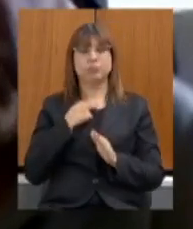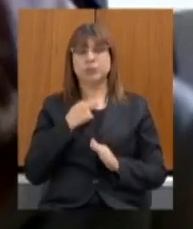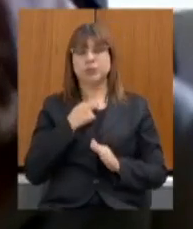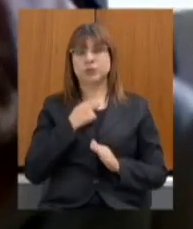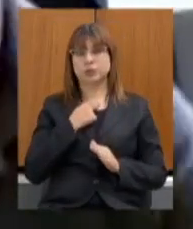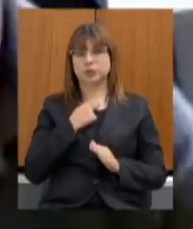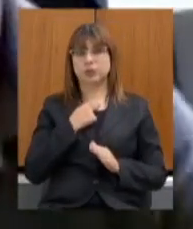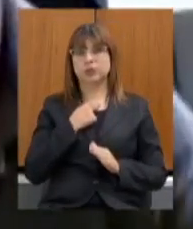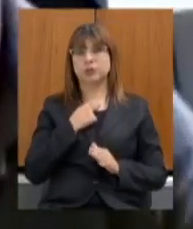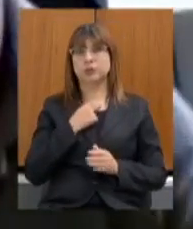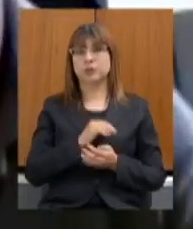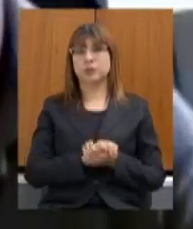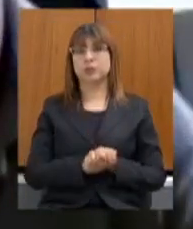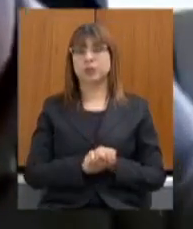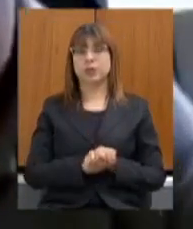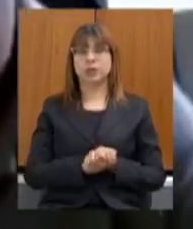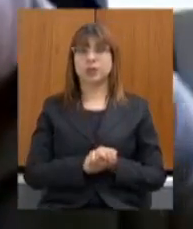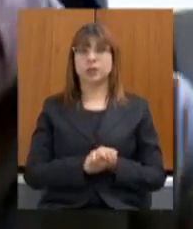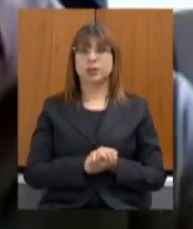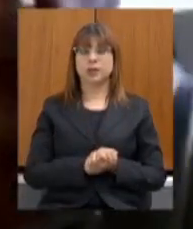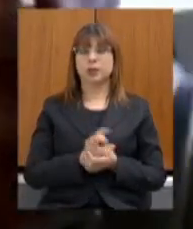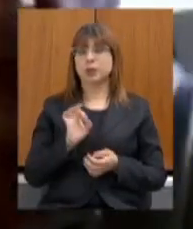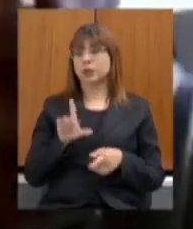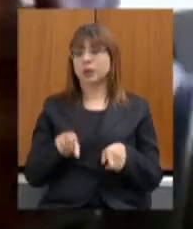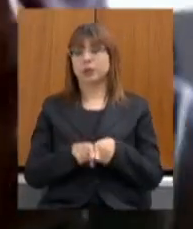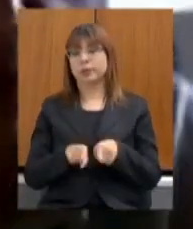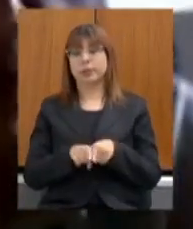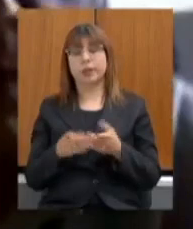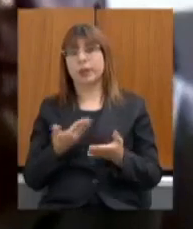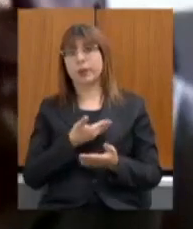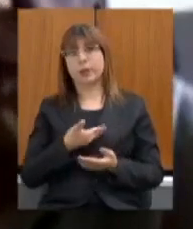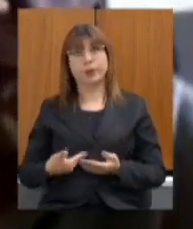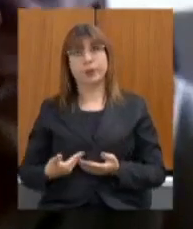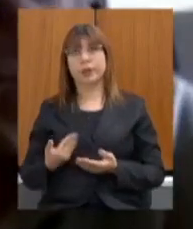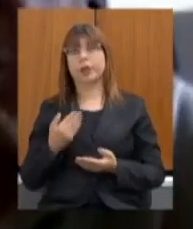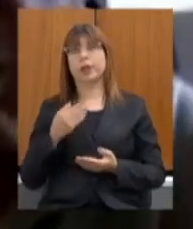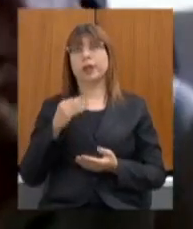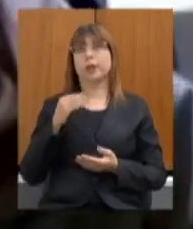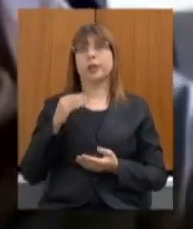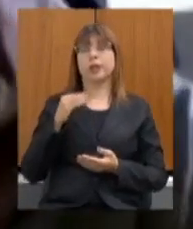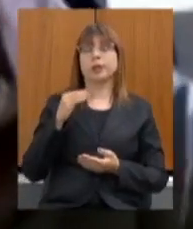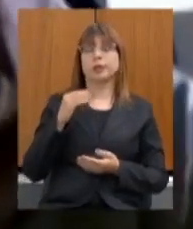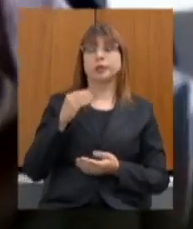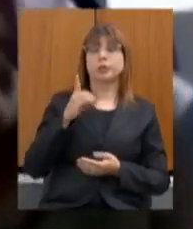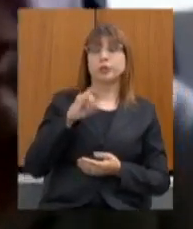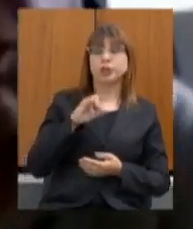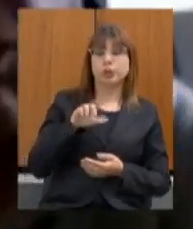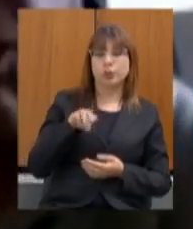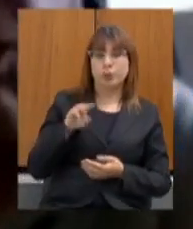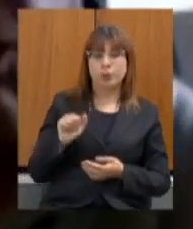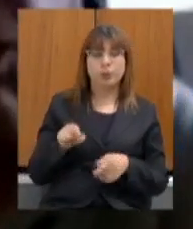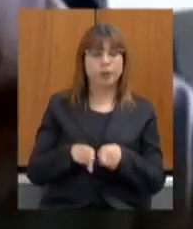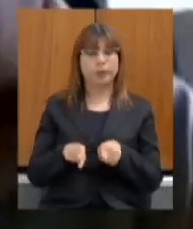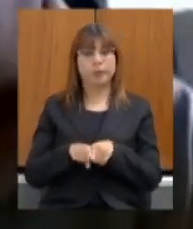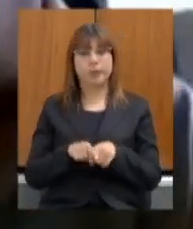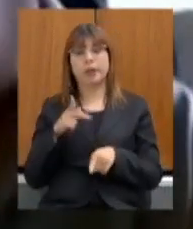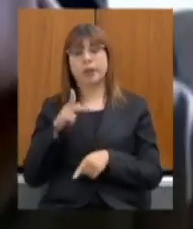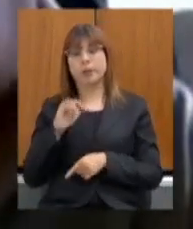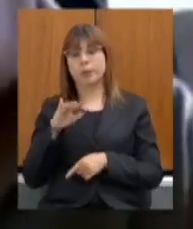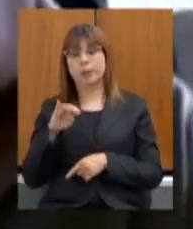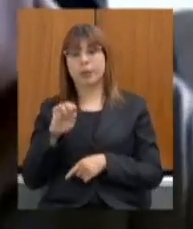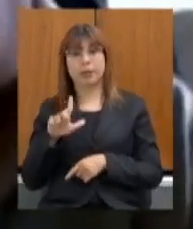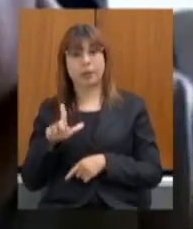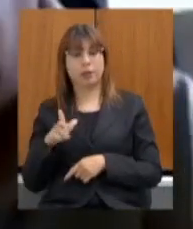só a questão da viabilização do governo Dilma e do governo Pimentel em 2015. 2016 já caiu. Não houve esse convívio.